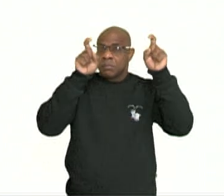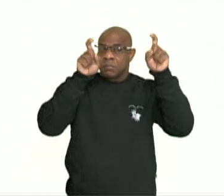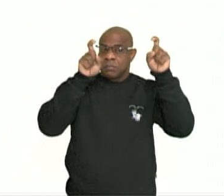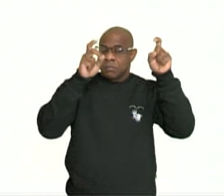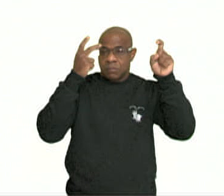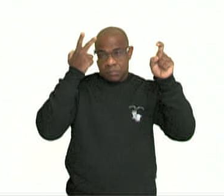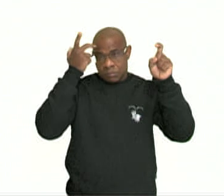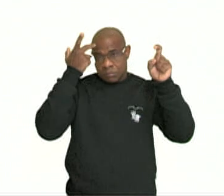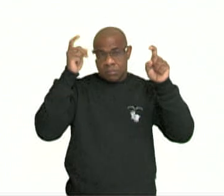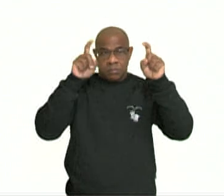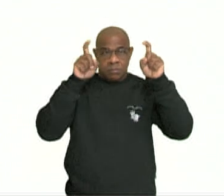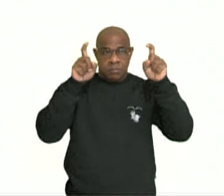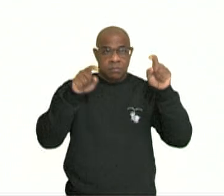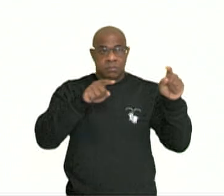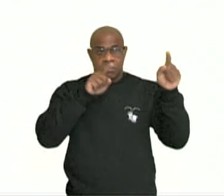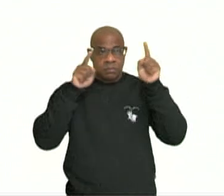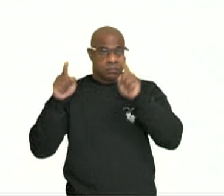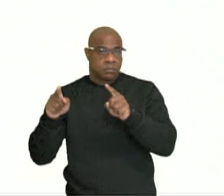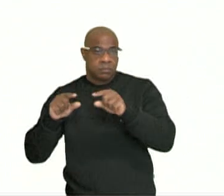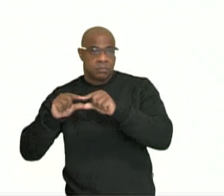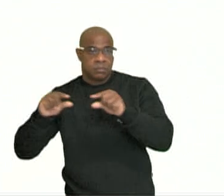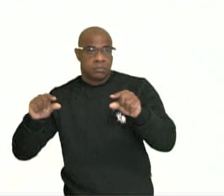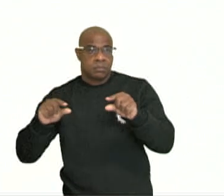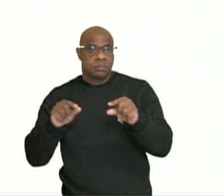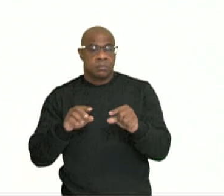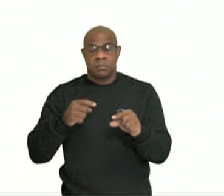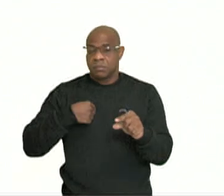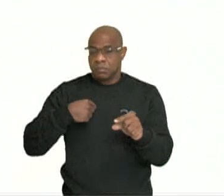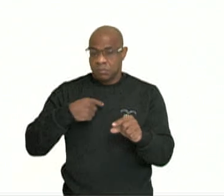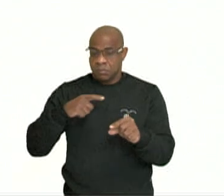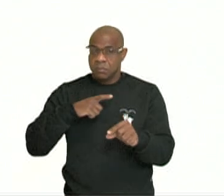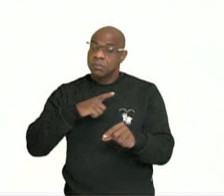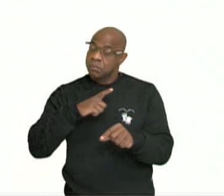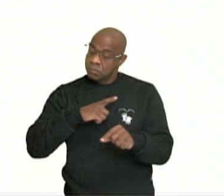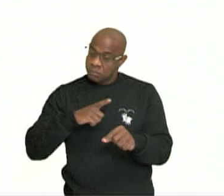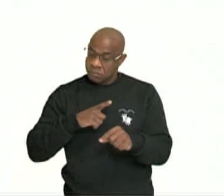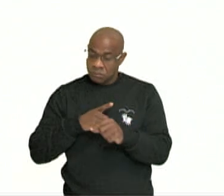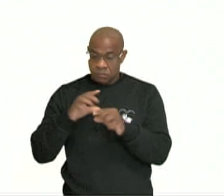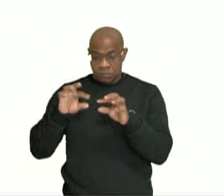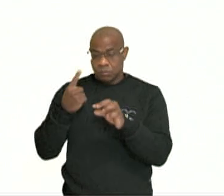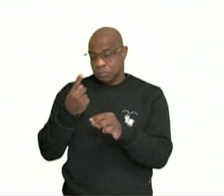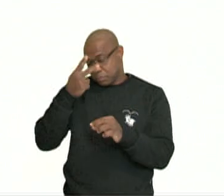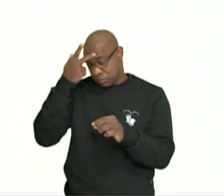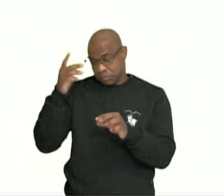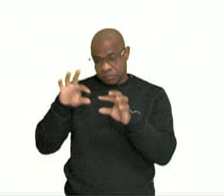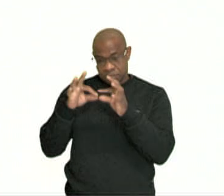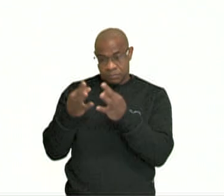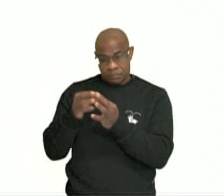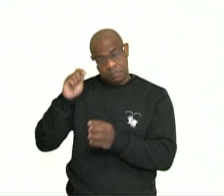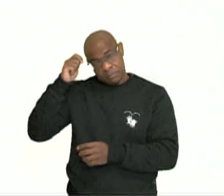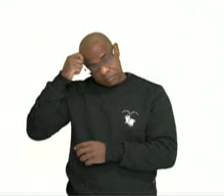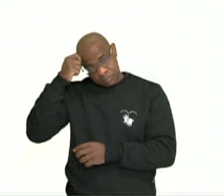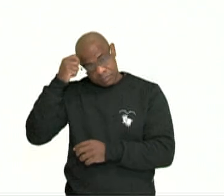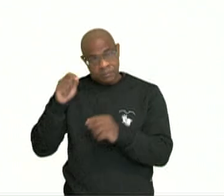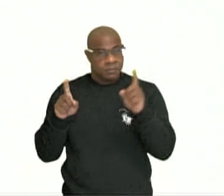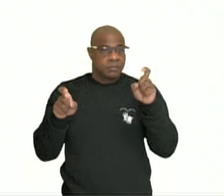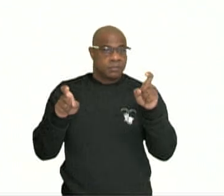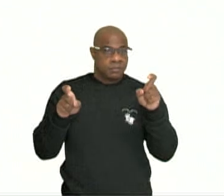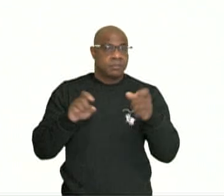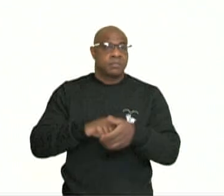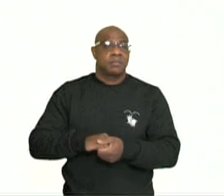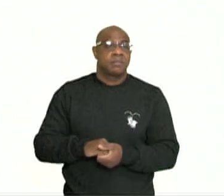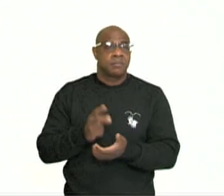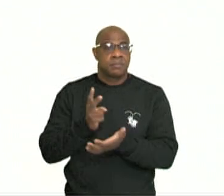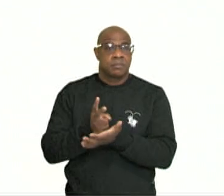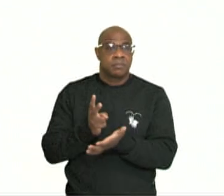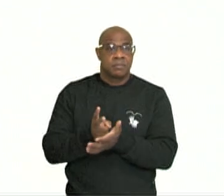normais e no meio, quando eu digo eu tenho um parente negro, usei aspas simples. Então, sempre que você já tiver usado as